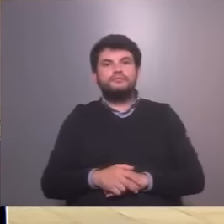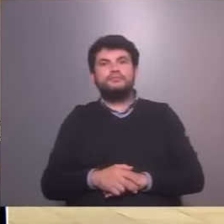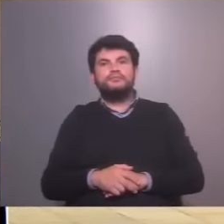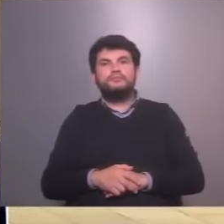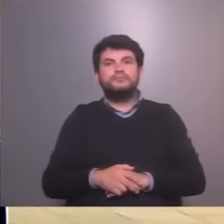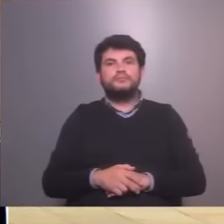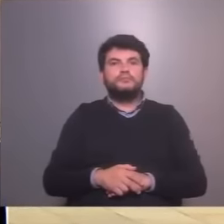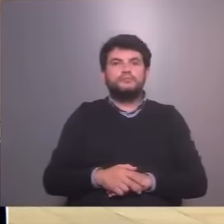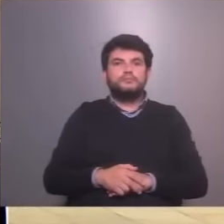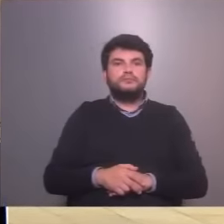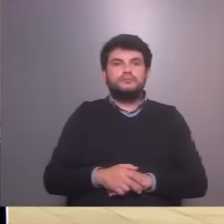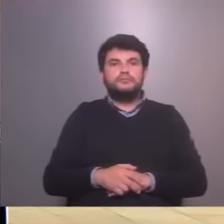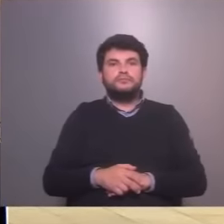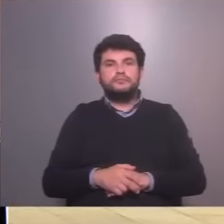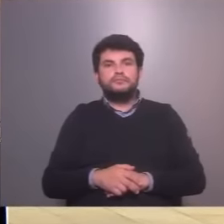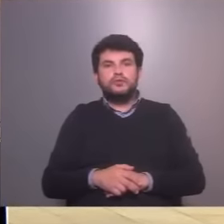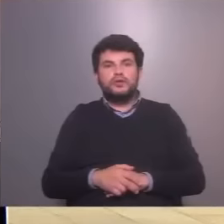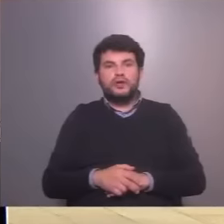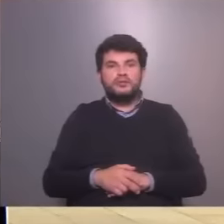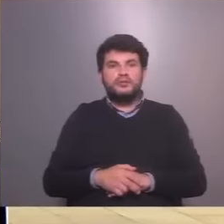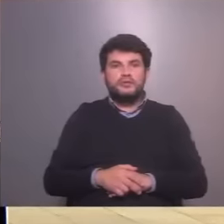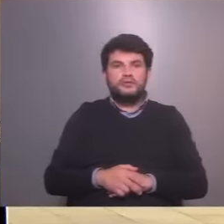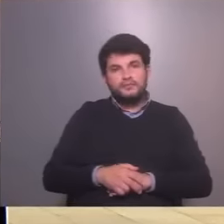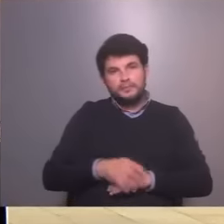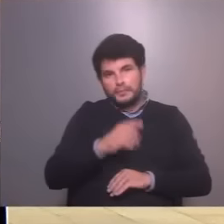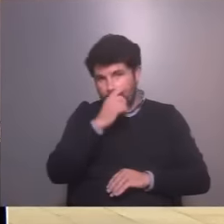Senhor. Amém.